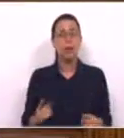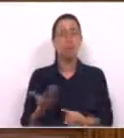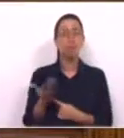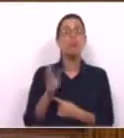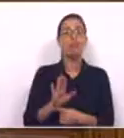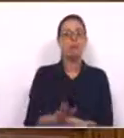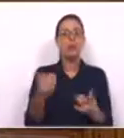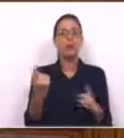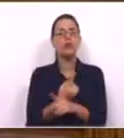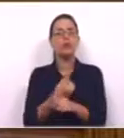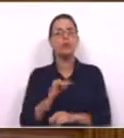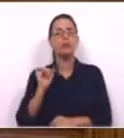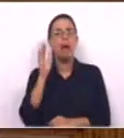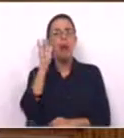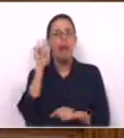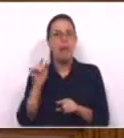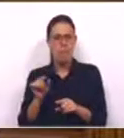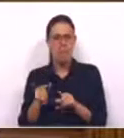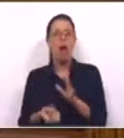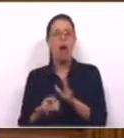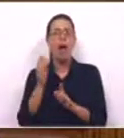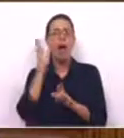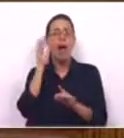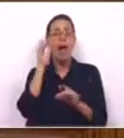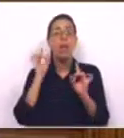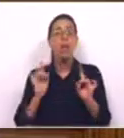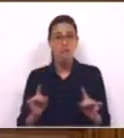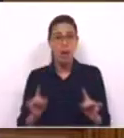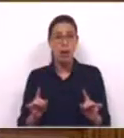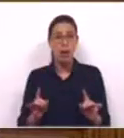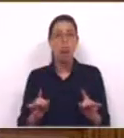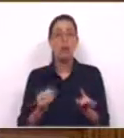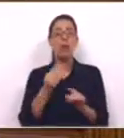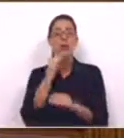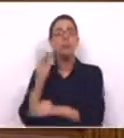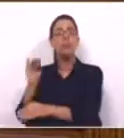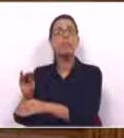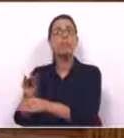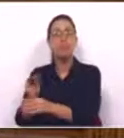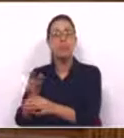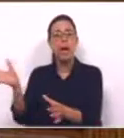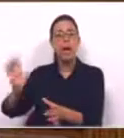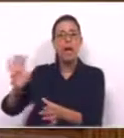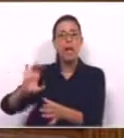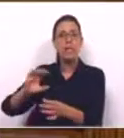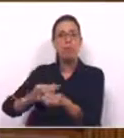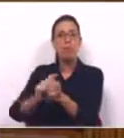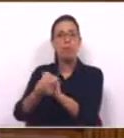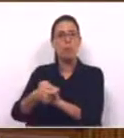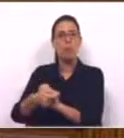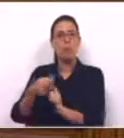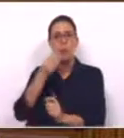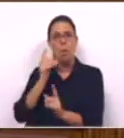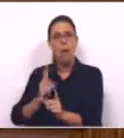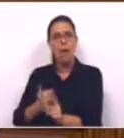designadamente produtos deig animal de animais que foram alimentados com ração geneticamente